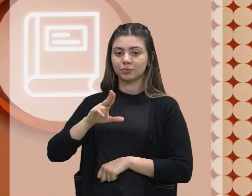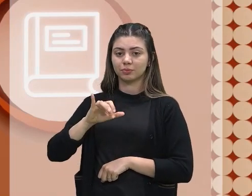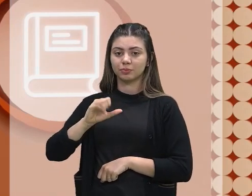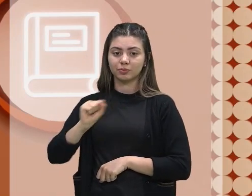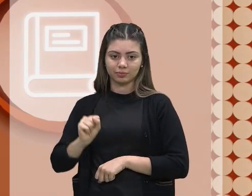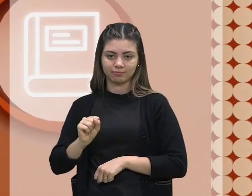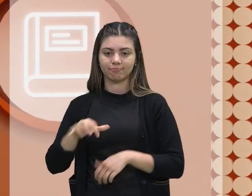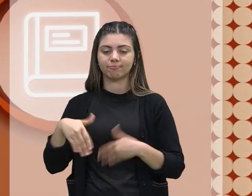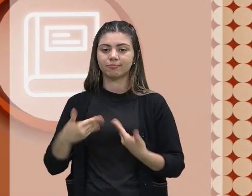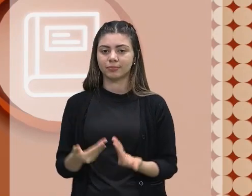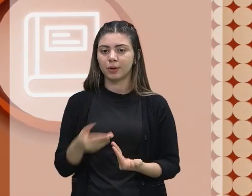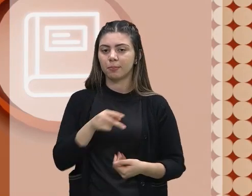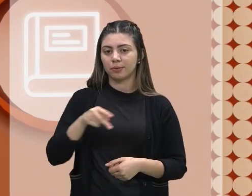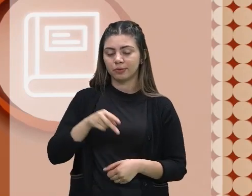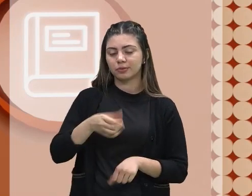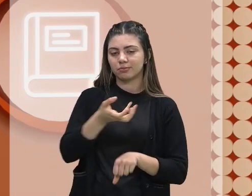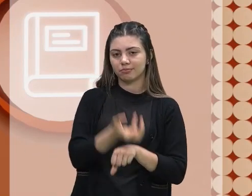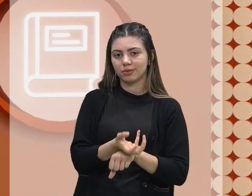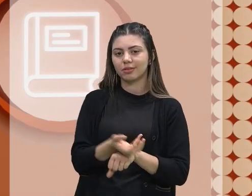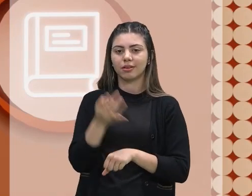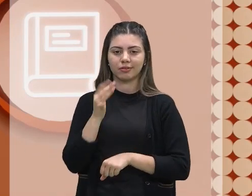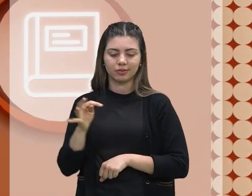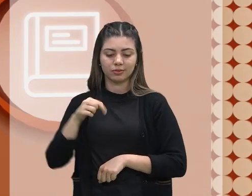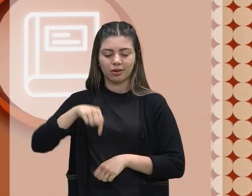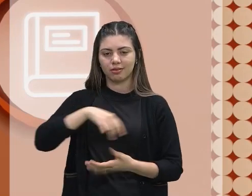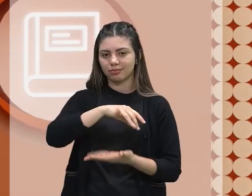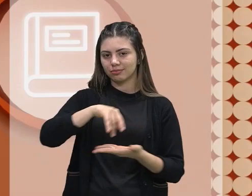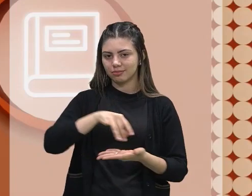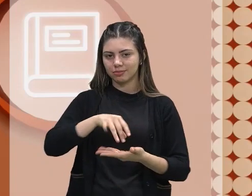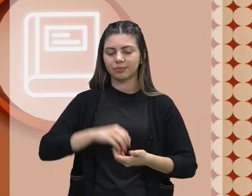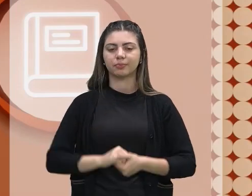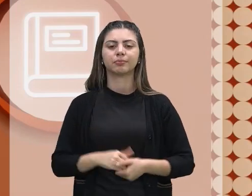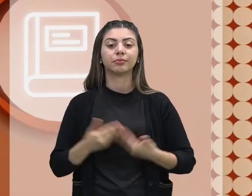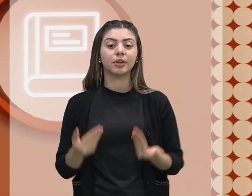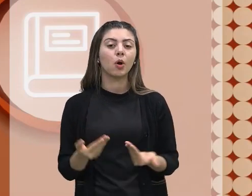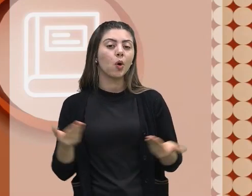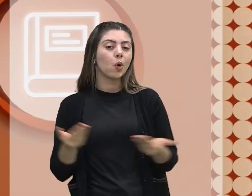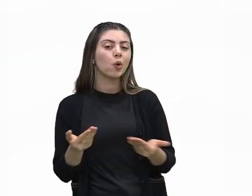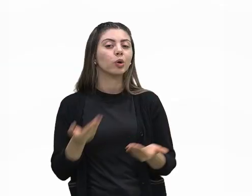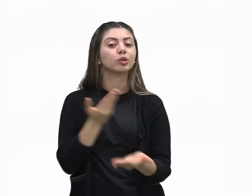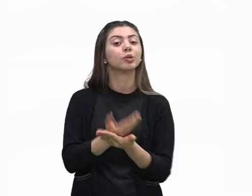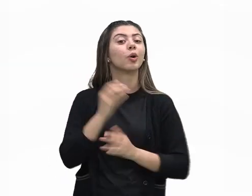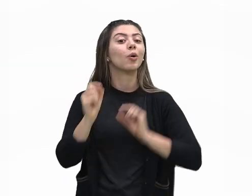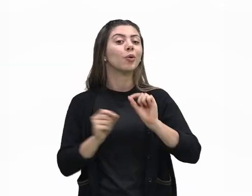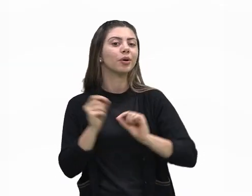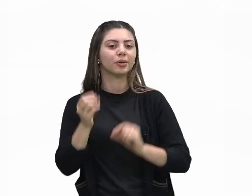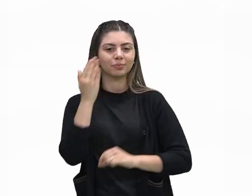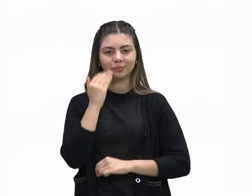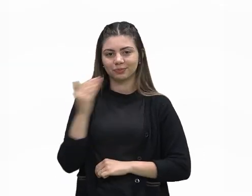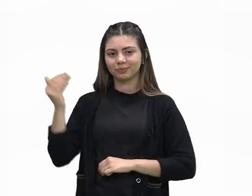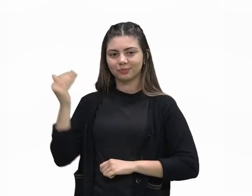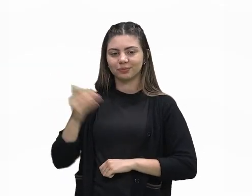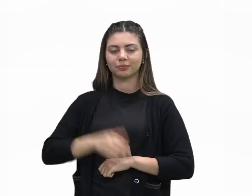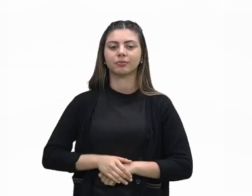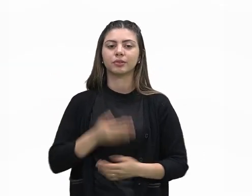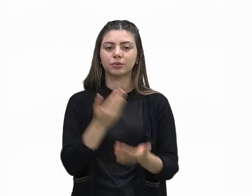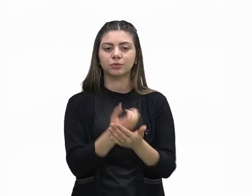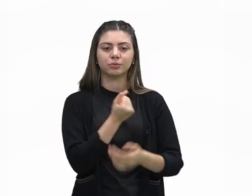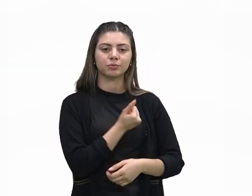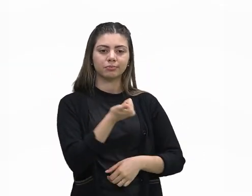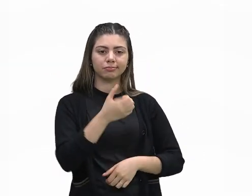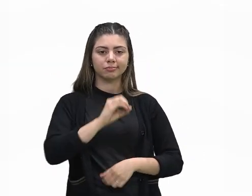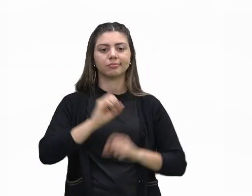Cláudio, professor de filosofia aqui do Centro de Mídias, e vamos aí acompanhar a nossa aula de hoje. Estamos na aula